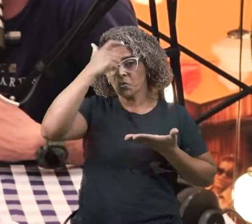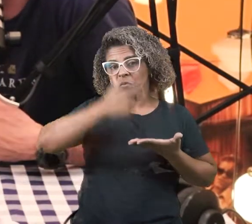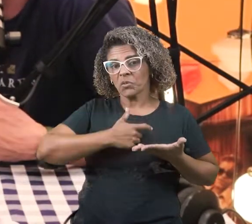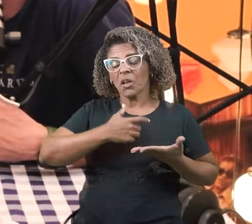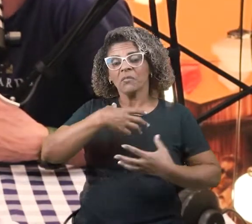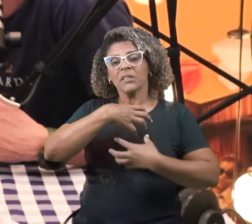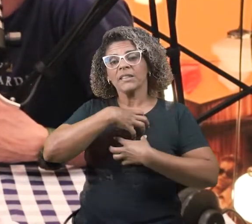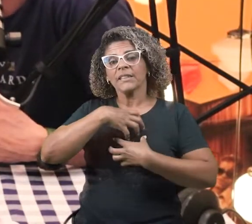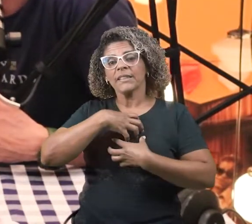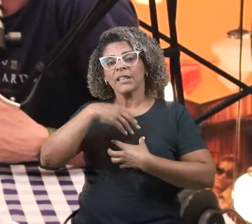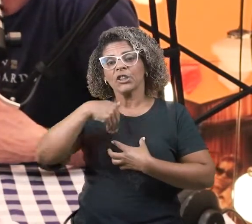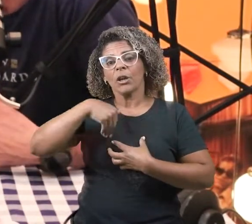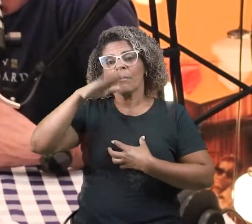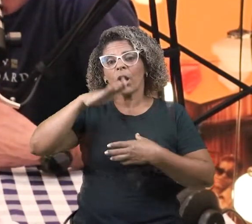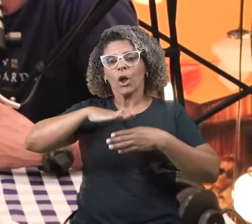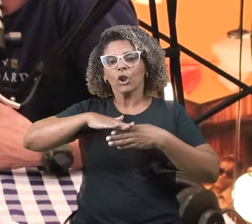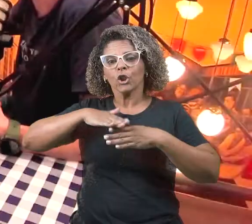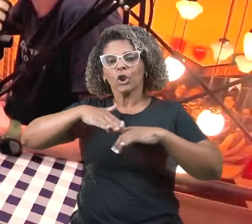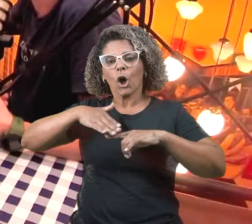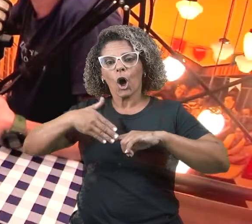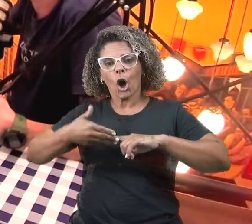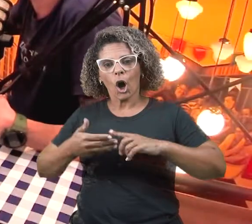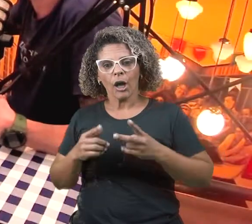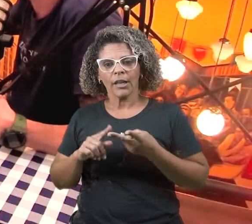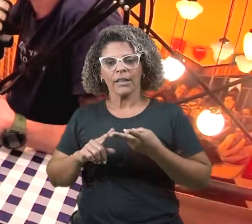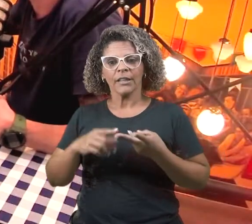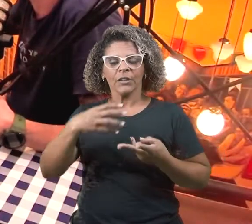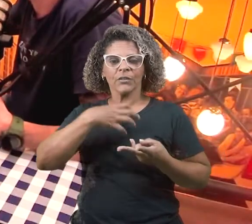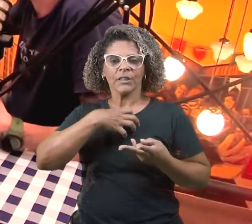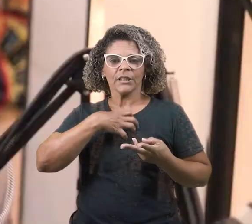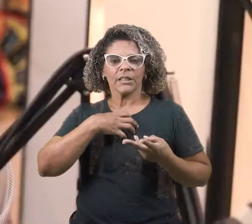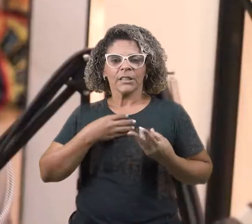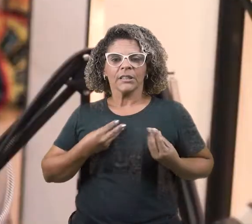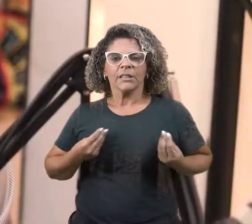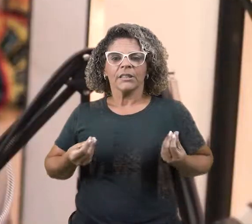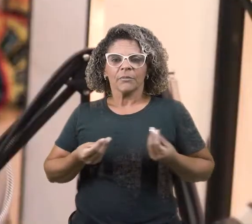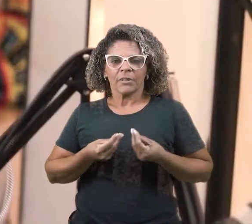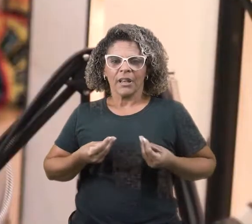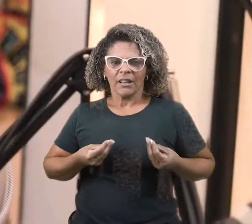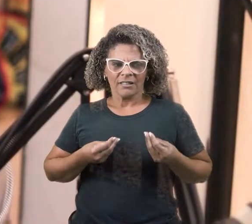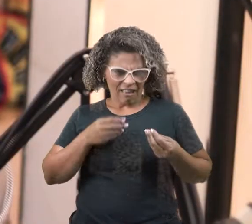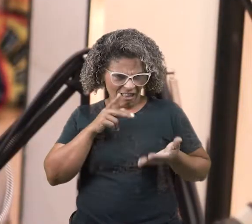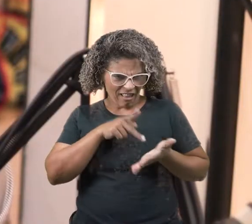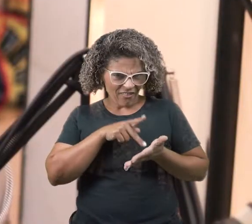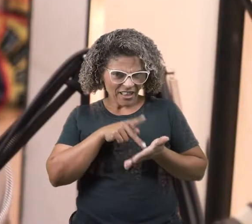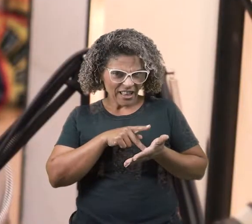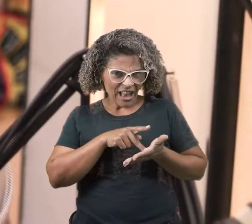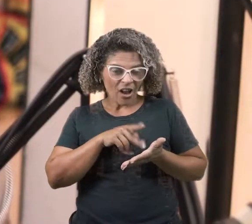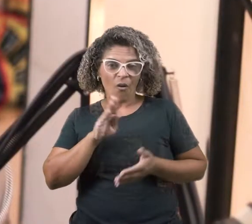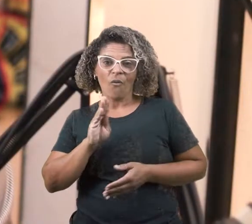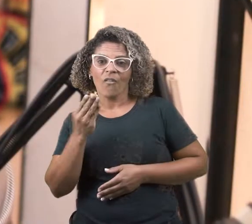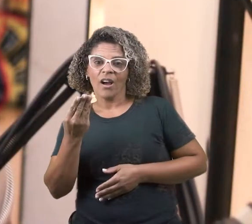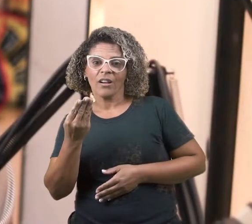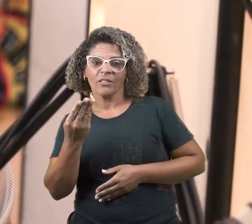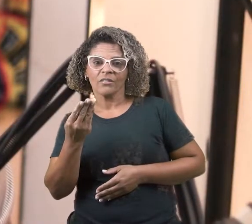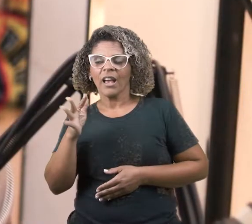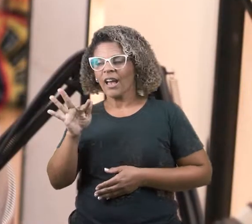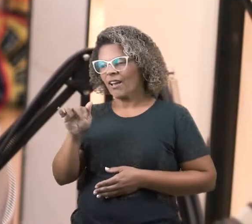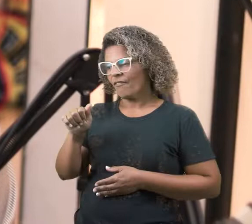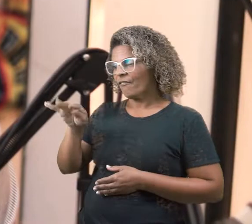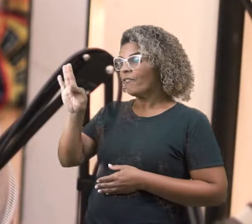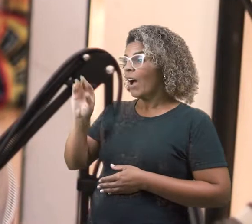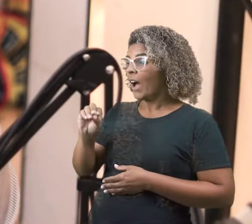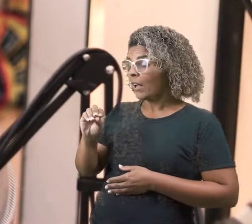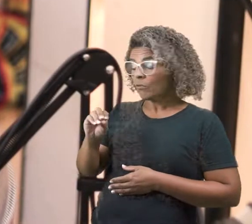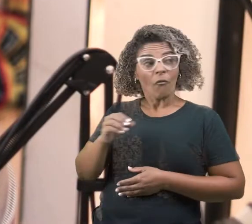Isso é fato ou fake? Fato. Fala um pouco sobre isso, se você puder. É assim, a gente não tem... Infelizmente, a